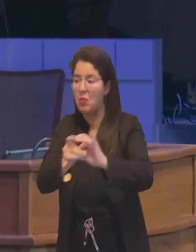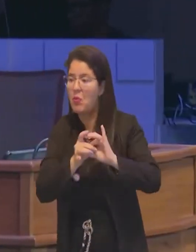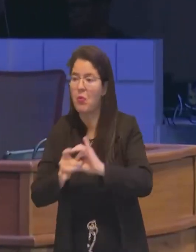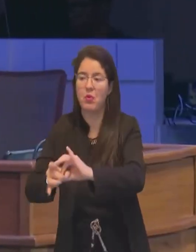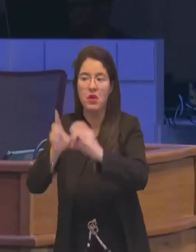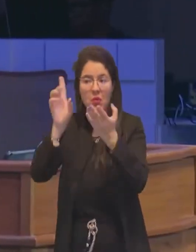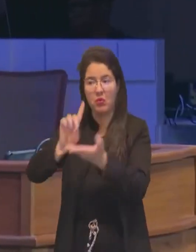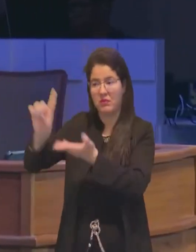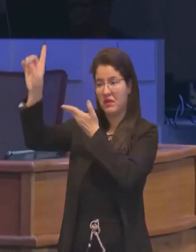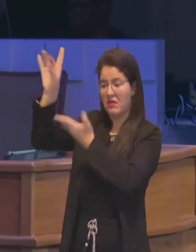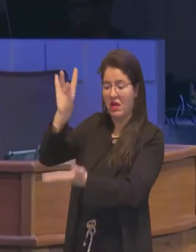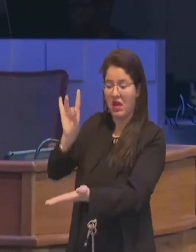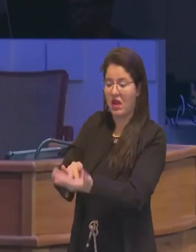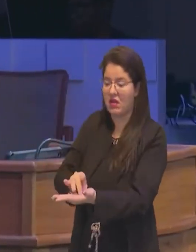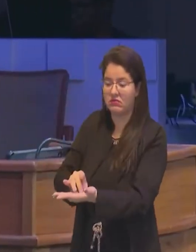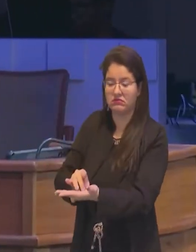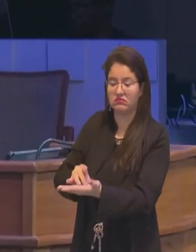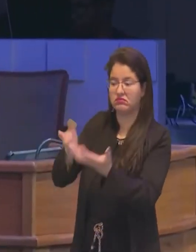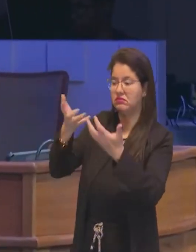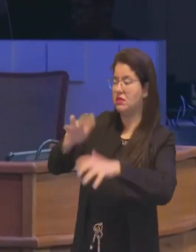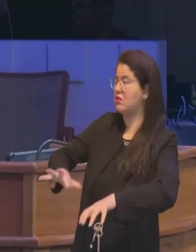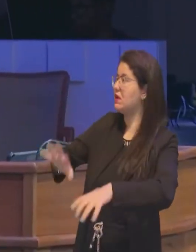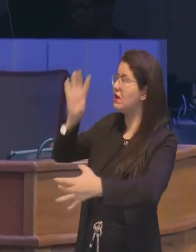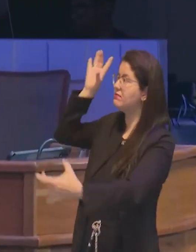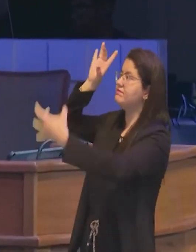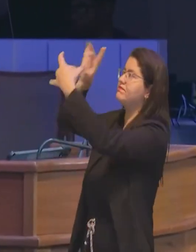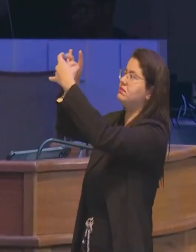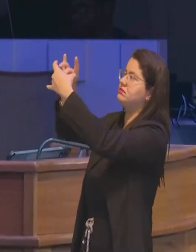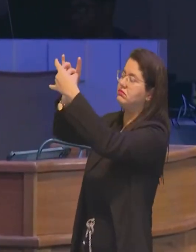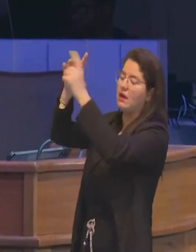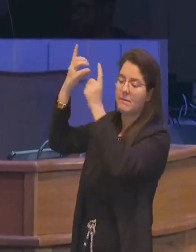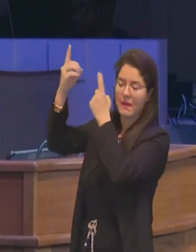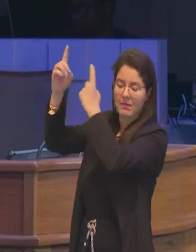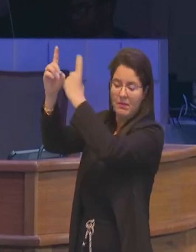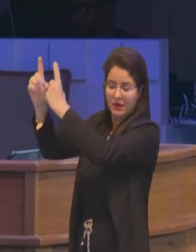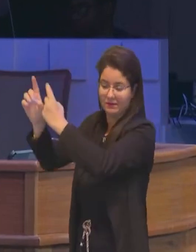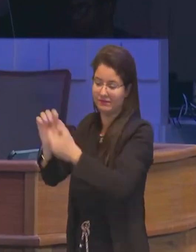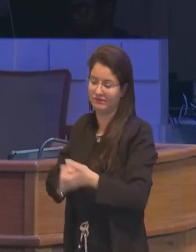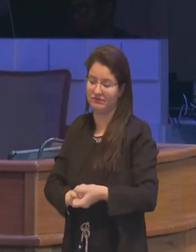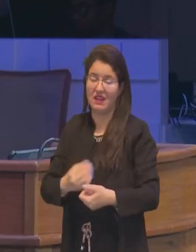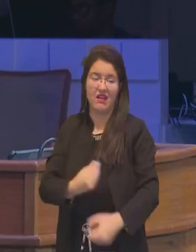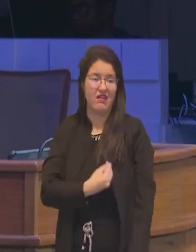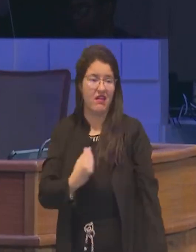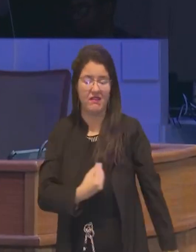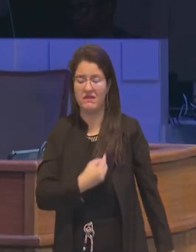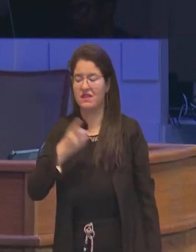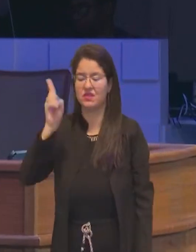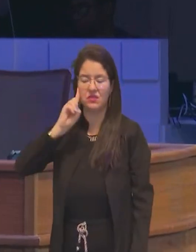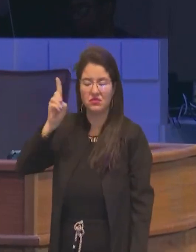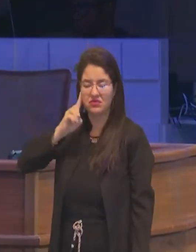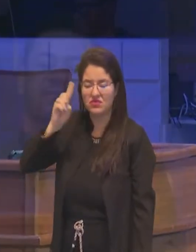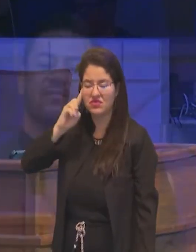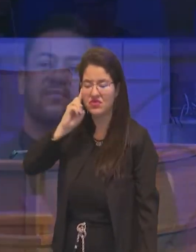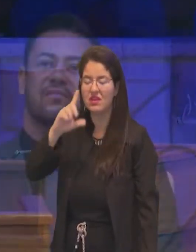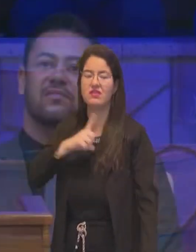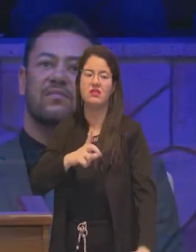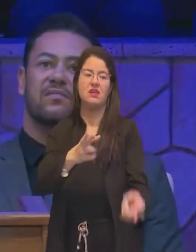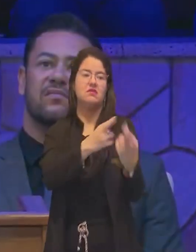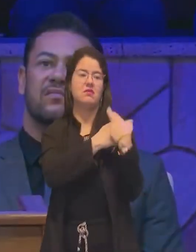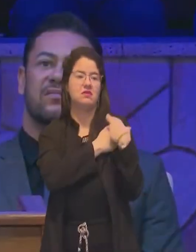Deus e para se aproximar mais do nosso Criador. E a vida cotidiana, com as nossas